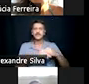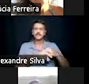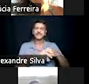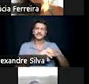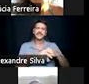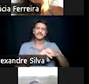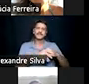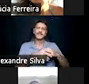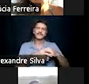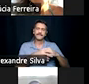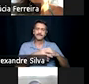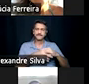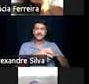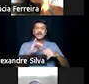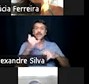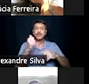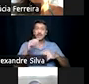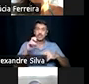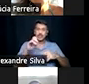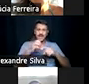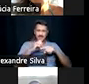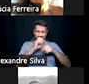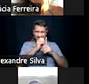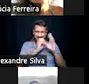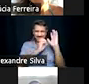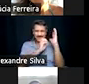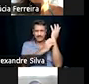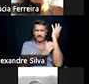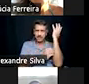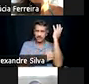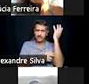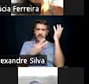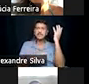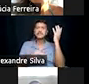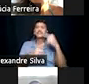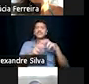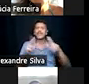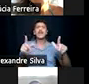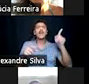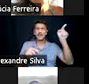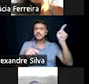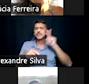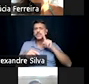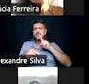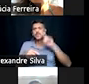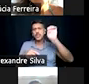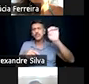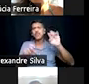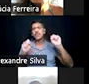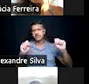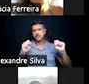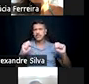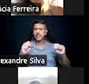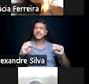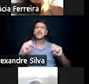nossa. Na Europa e Estados Unidos não há nenhum tipo de problema de você ter, por exemplo, o que é chamado do colecionismo.